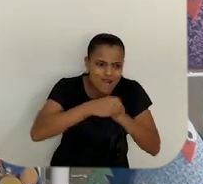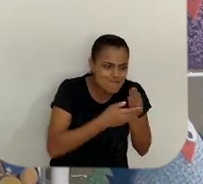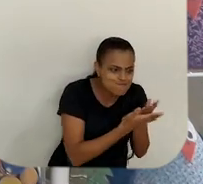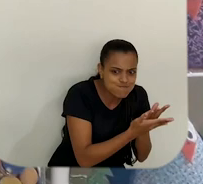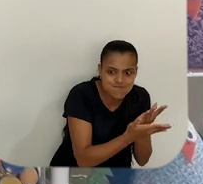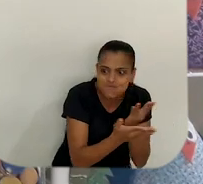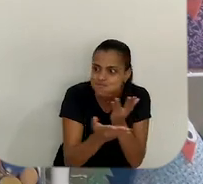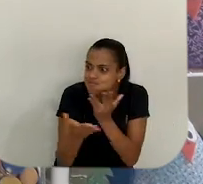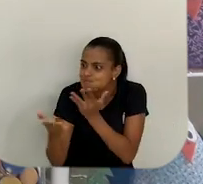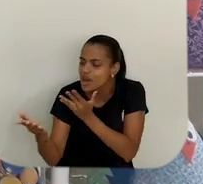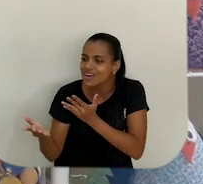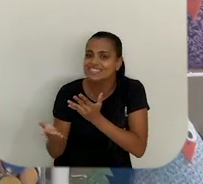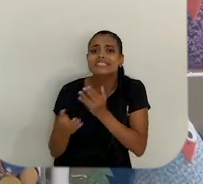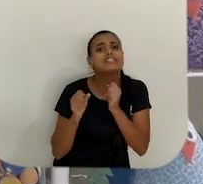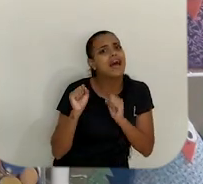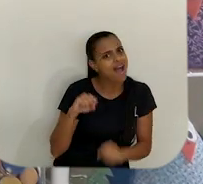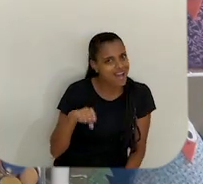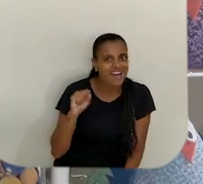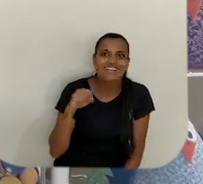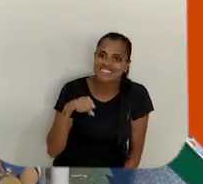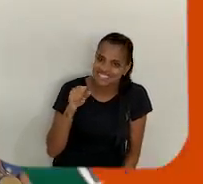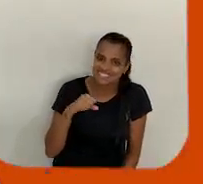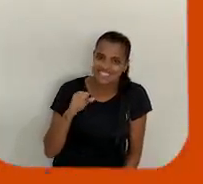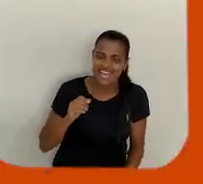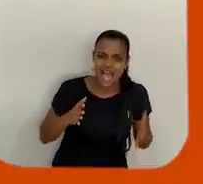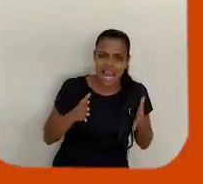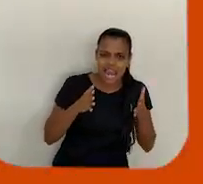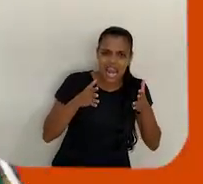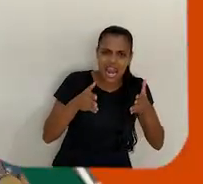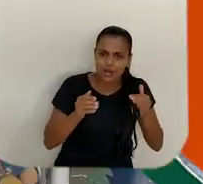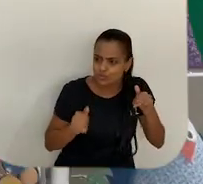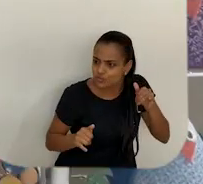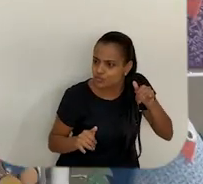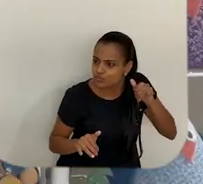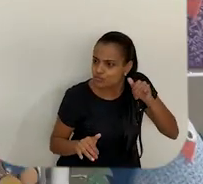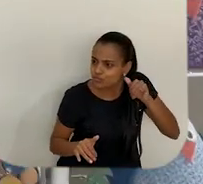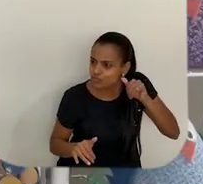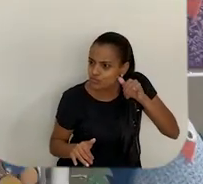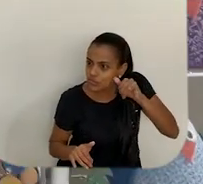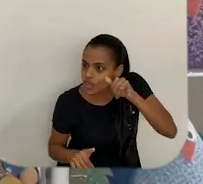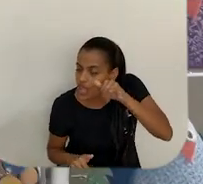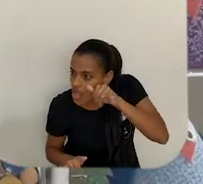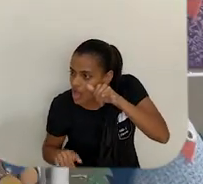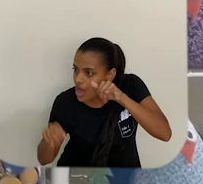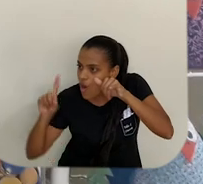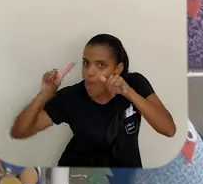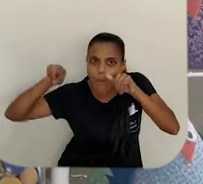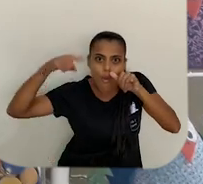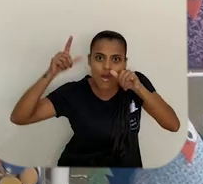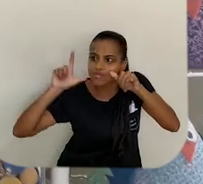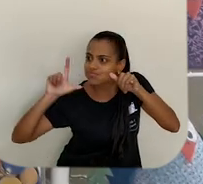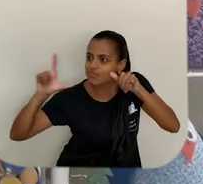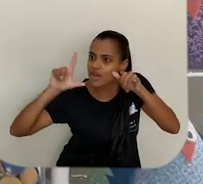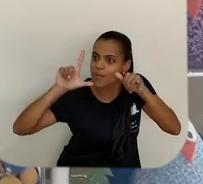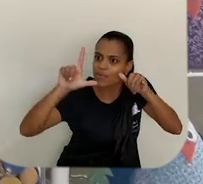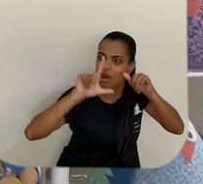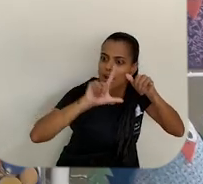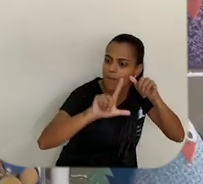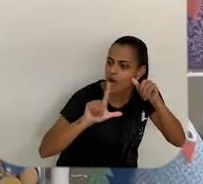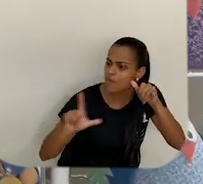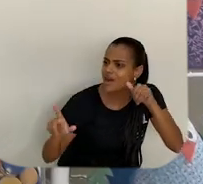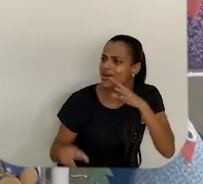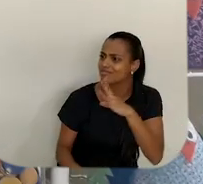pode estar na rua para todo mundo ver ele chegou mais para frente e viu o